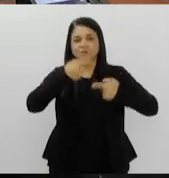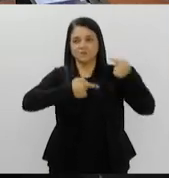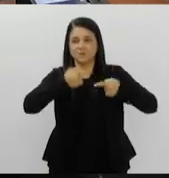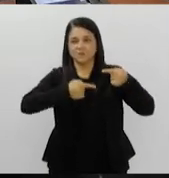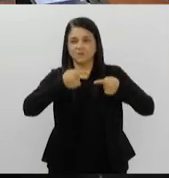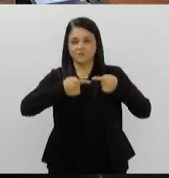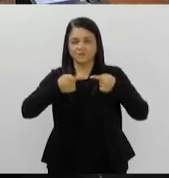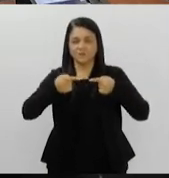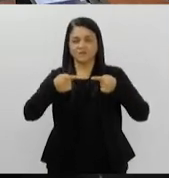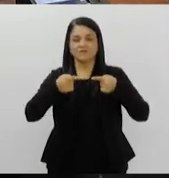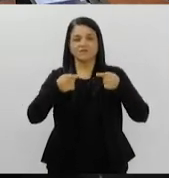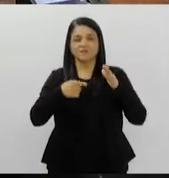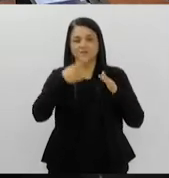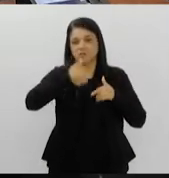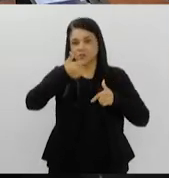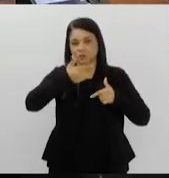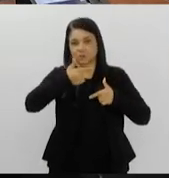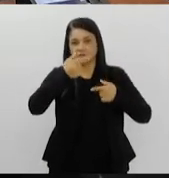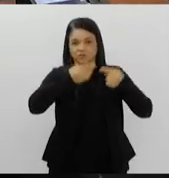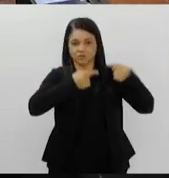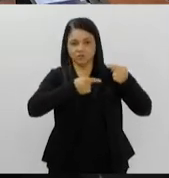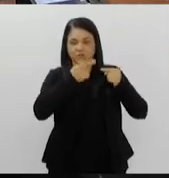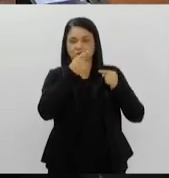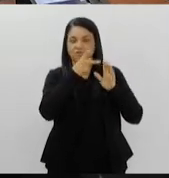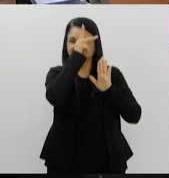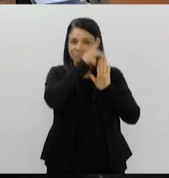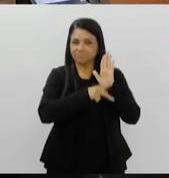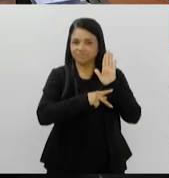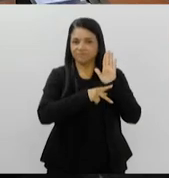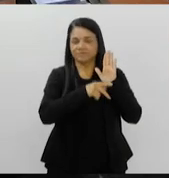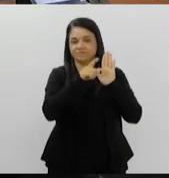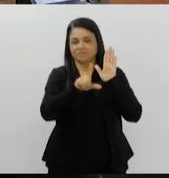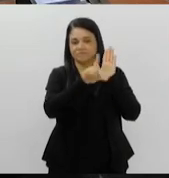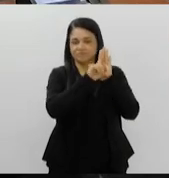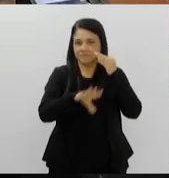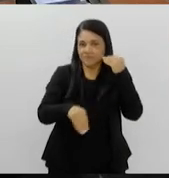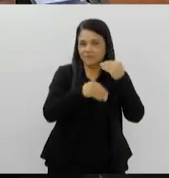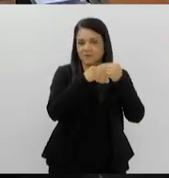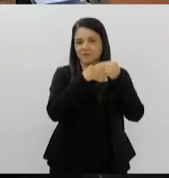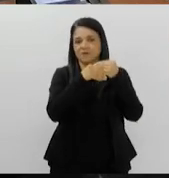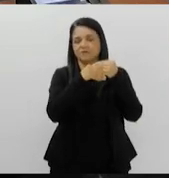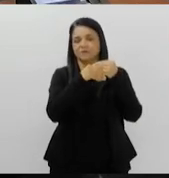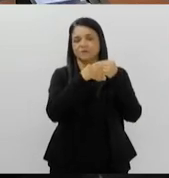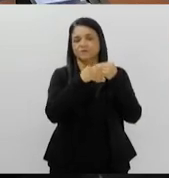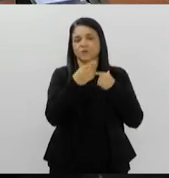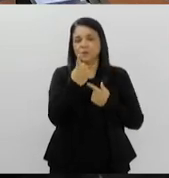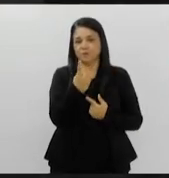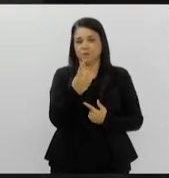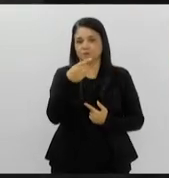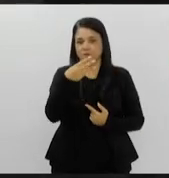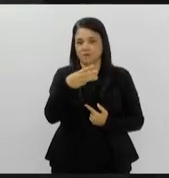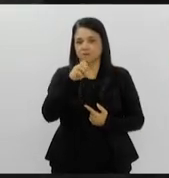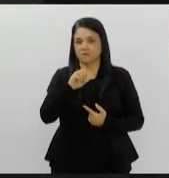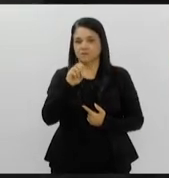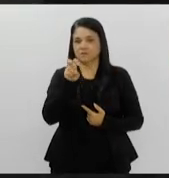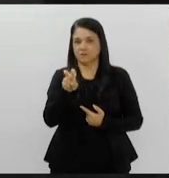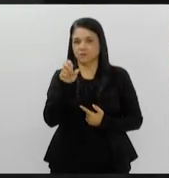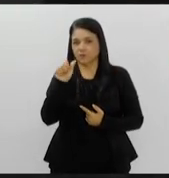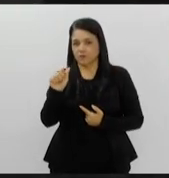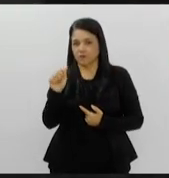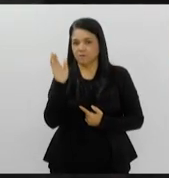tramitação ordinária em segunda discussão, redação do vencido assim emendada, projeto de lei número